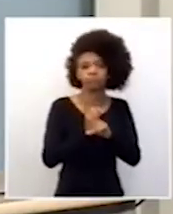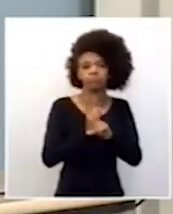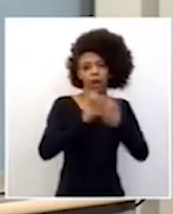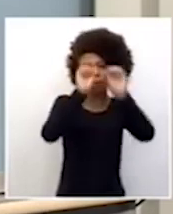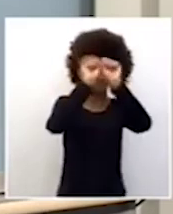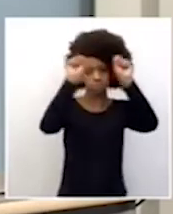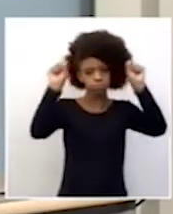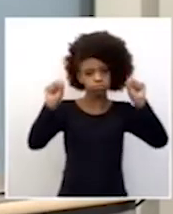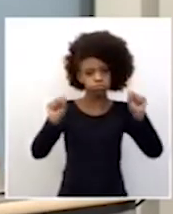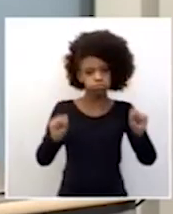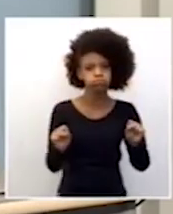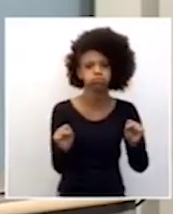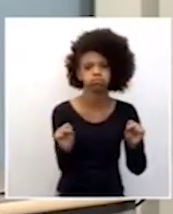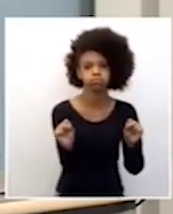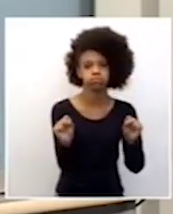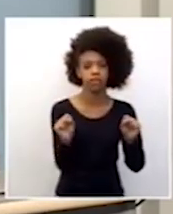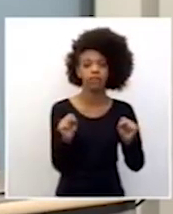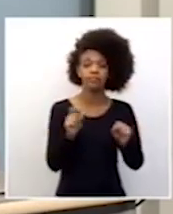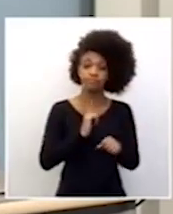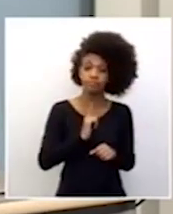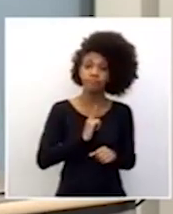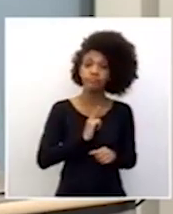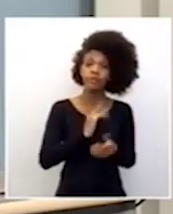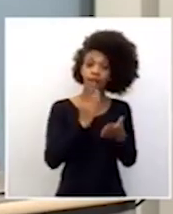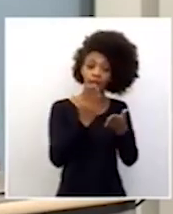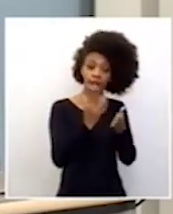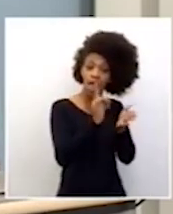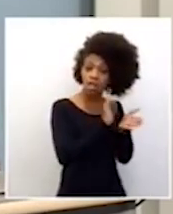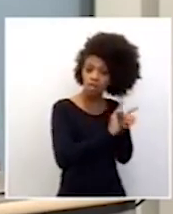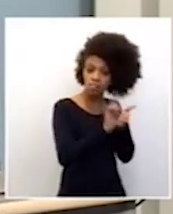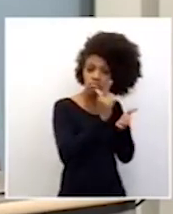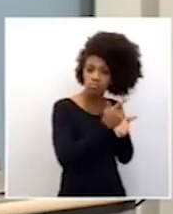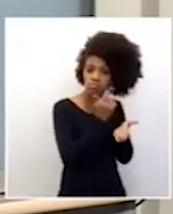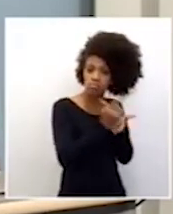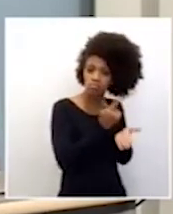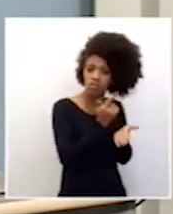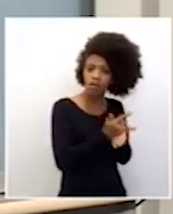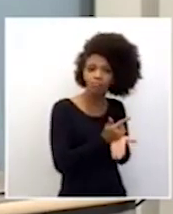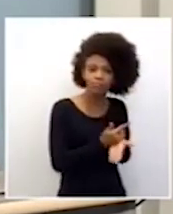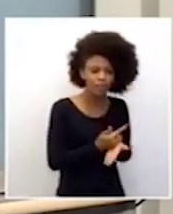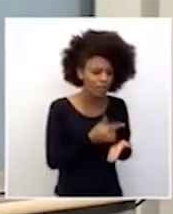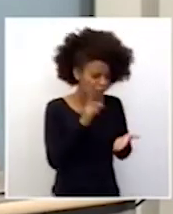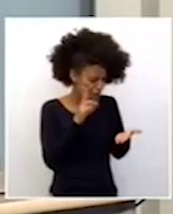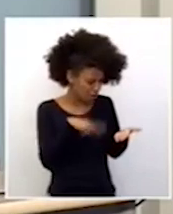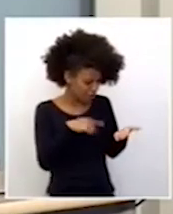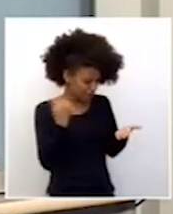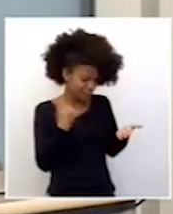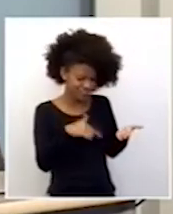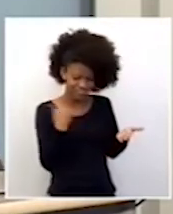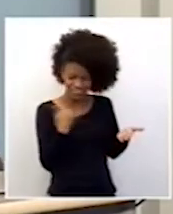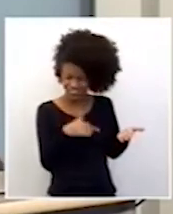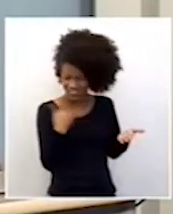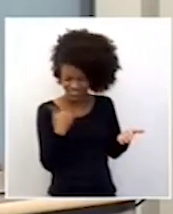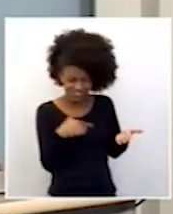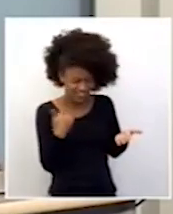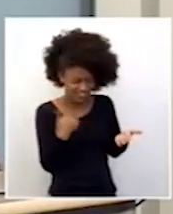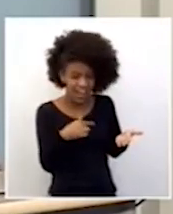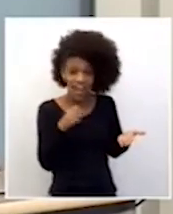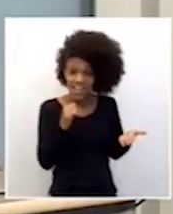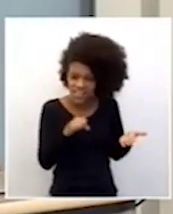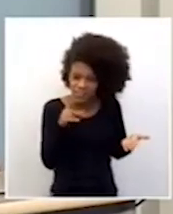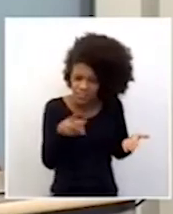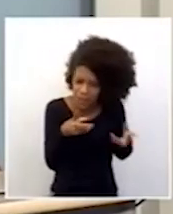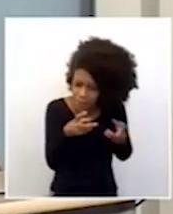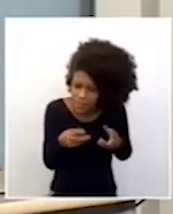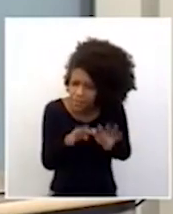obra completa do Machado de Assis. Eu li essa crônica inteira e eu dava risadas. Se vocês perceberem no texto que a